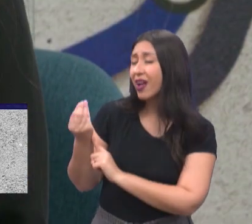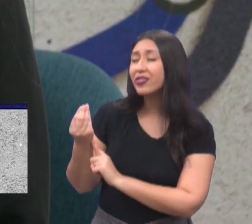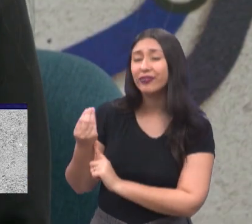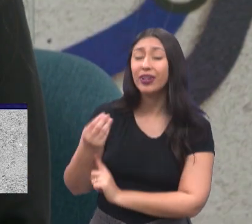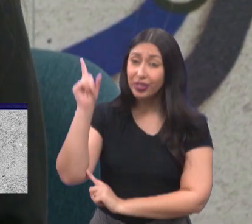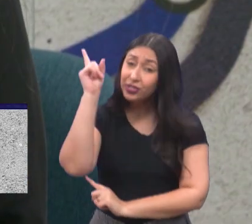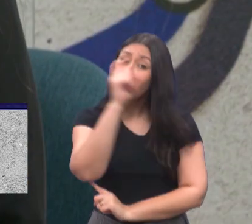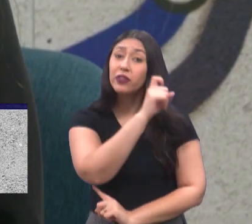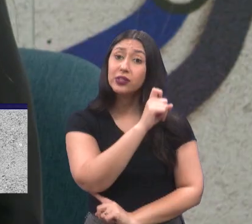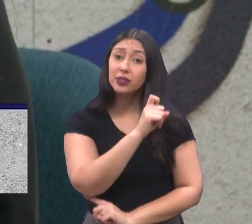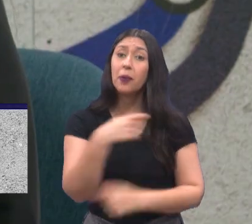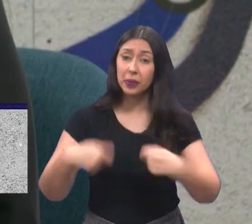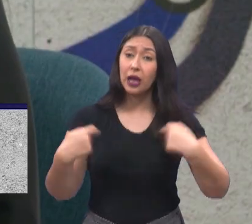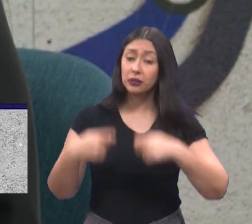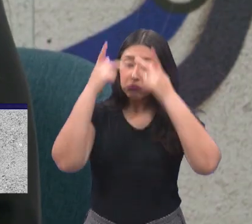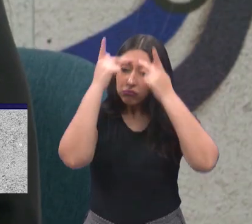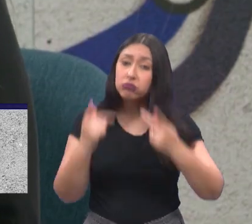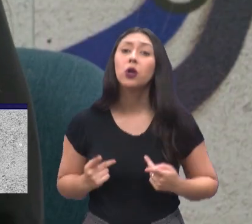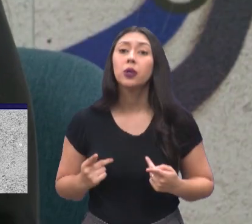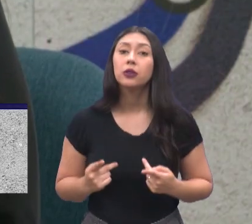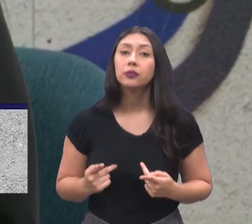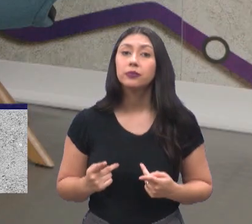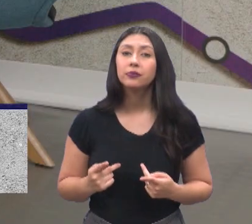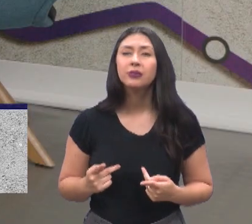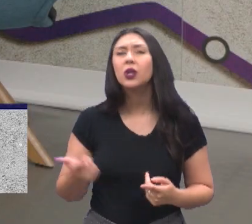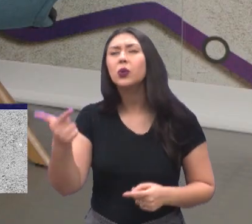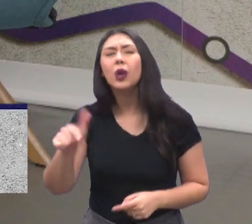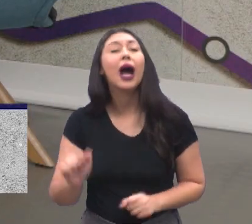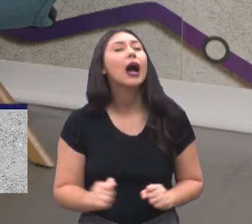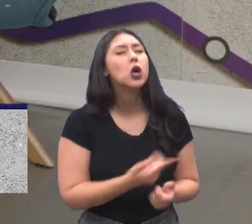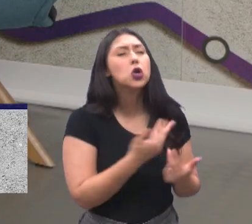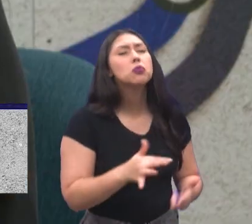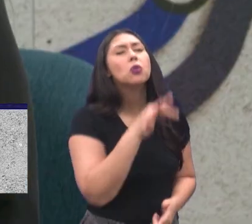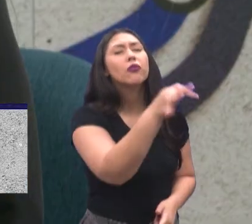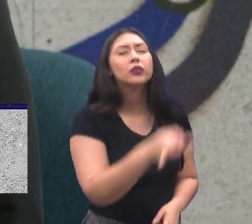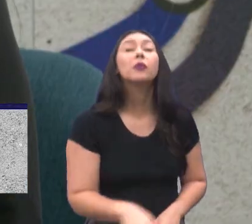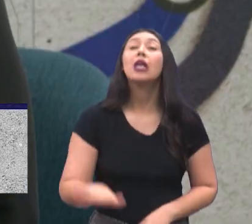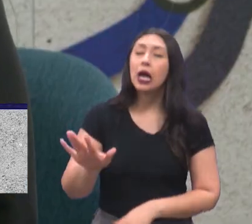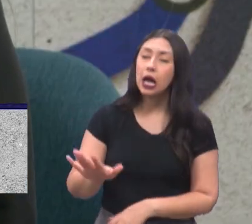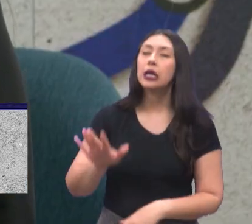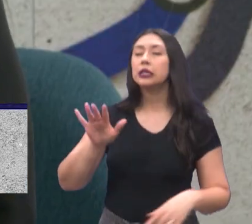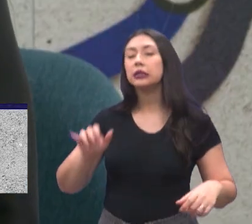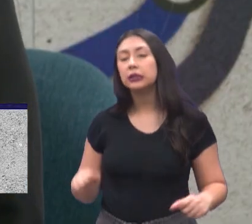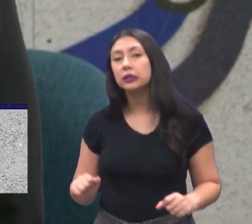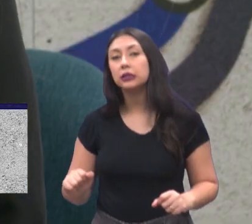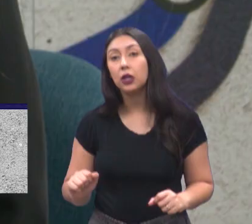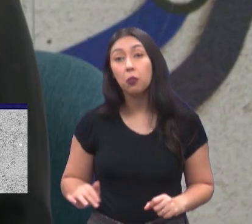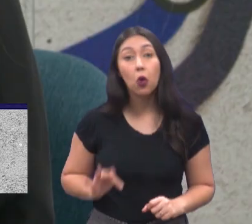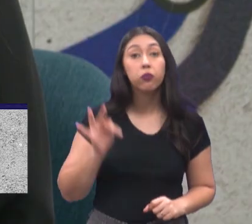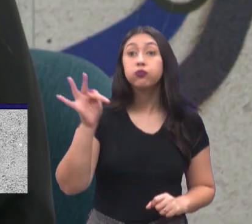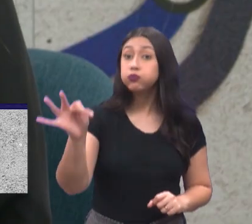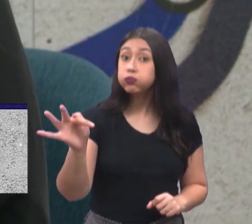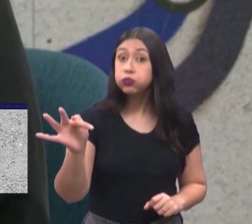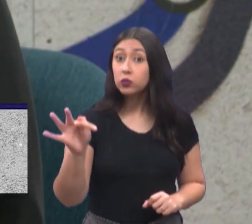sempre de você, né? E qual que era a outra pergunta? As tendências do futuro aí. As tendências que a gente